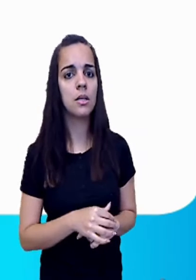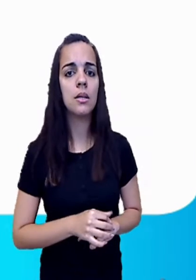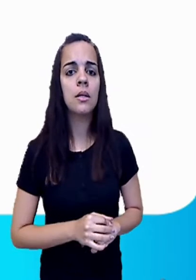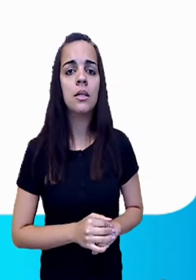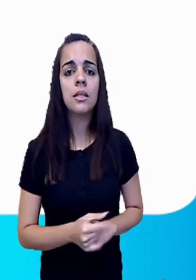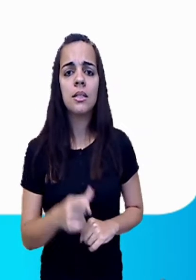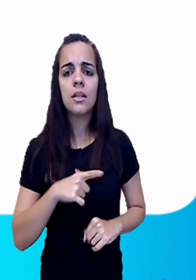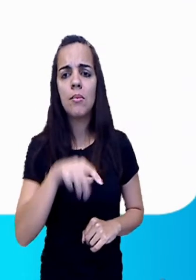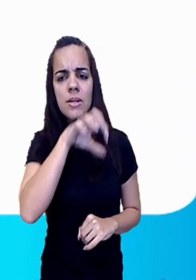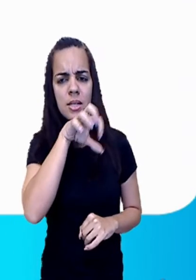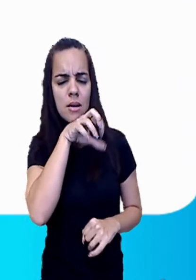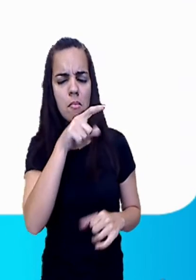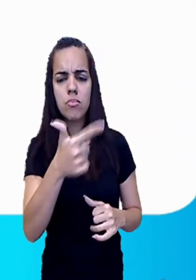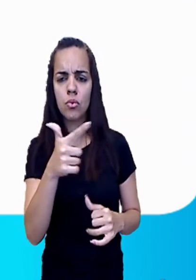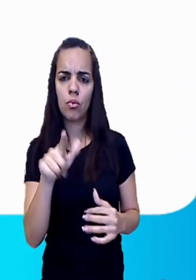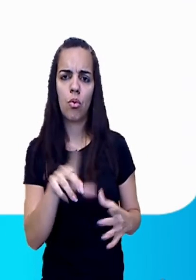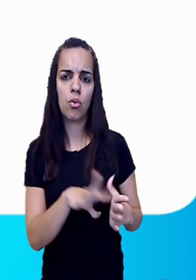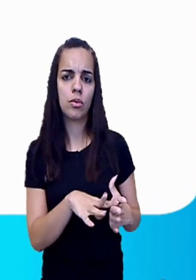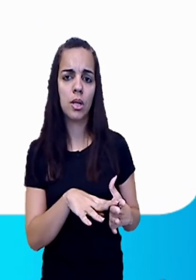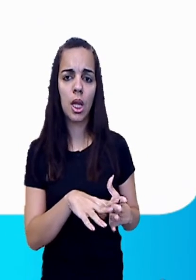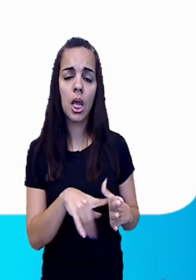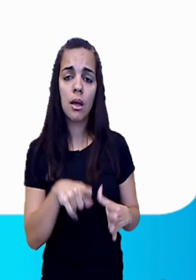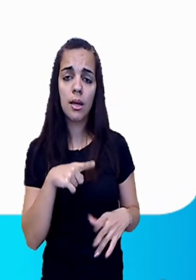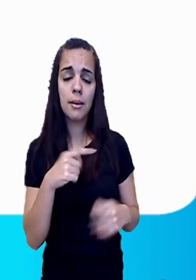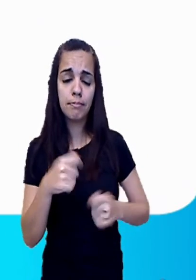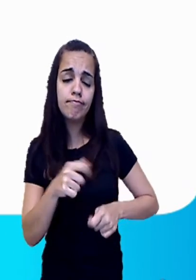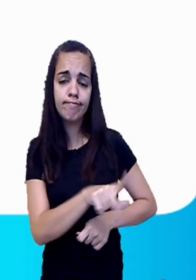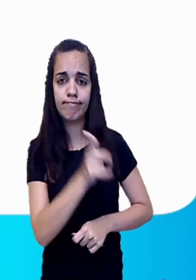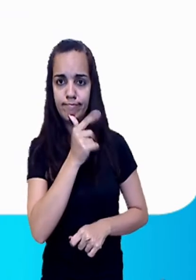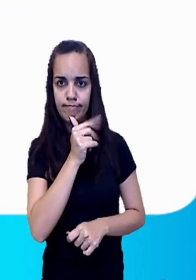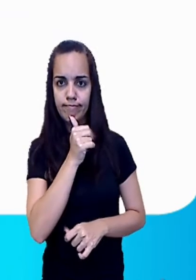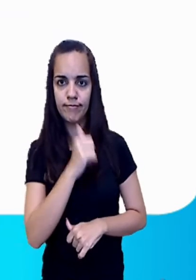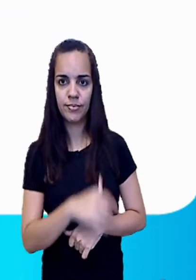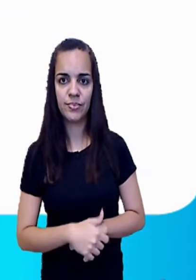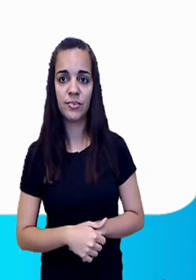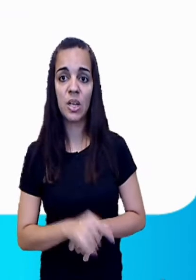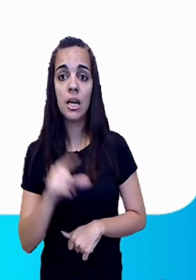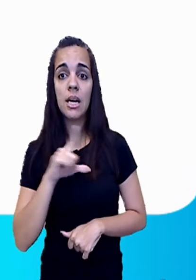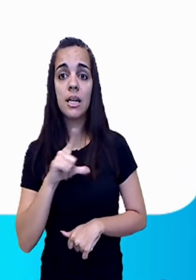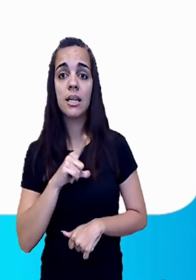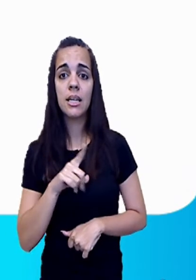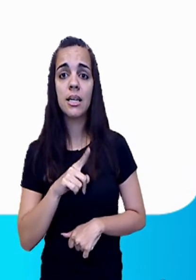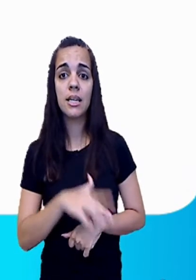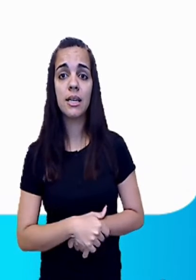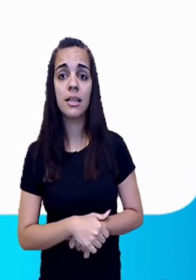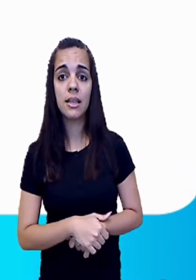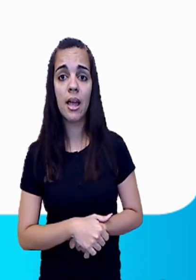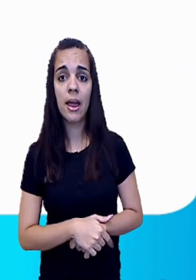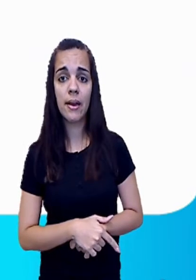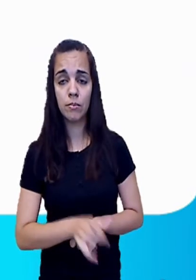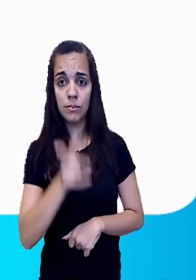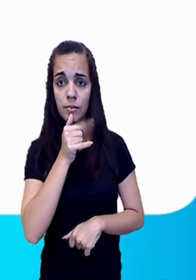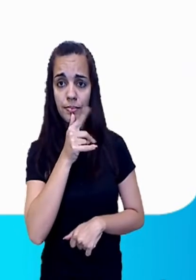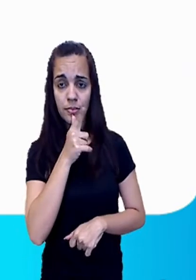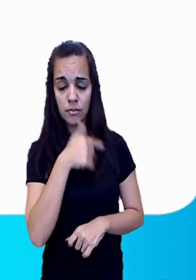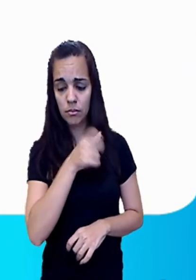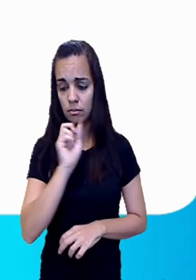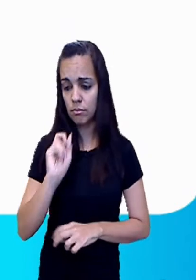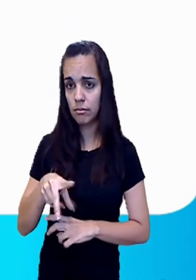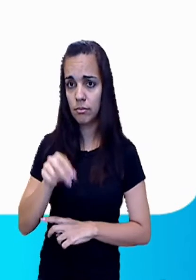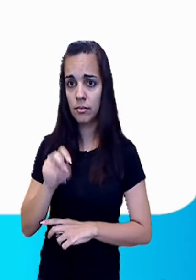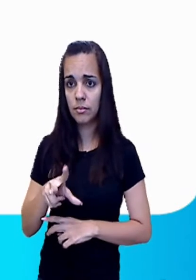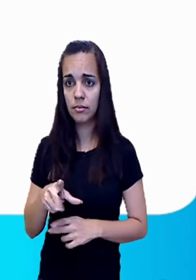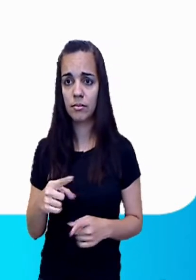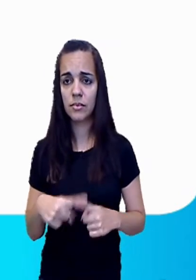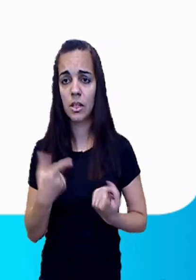que estão naqueles rios. Isso é fato. E a gente tem também a contaminação da água de superfícies, tanto